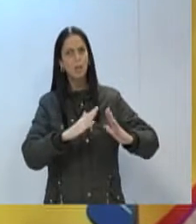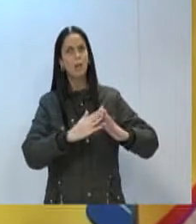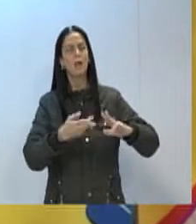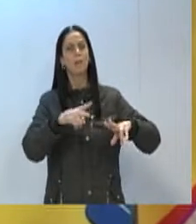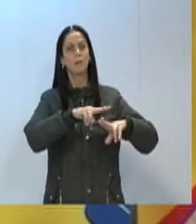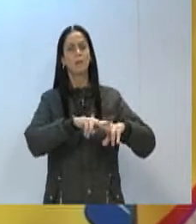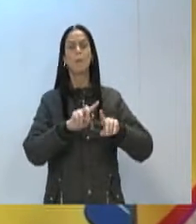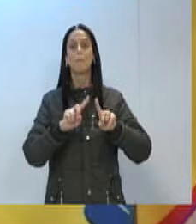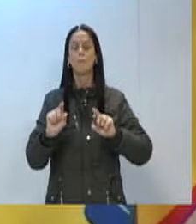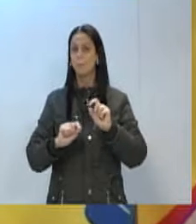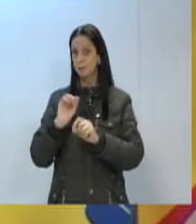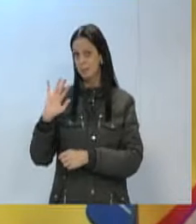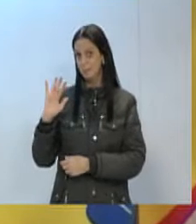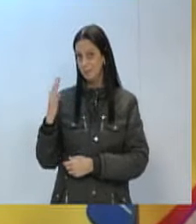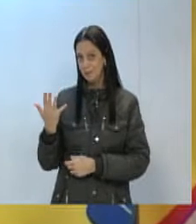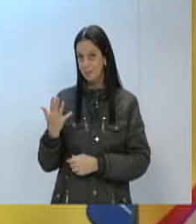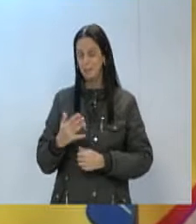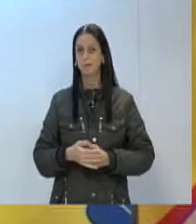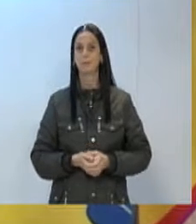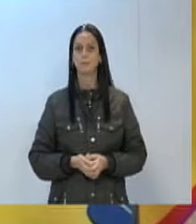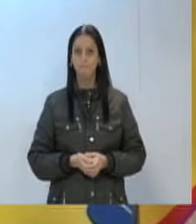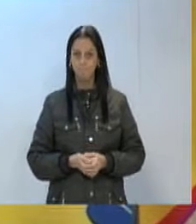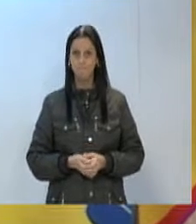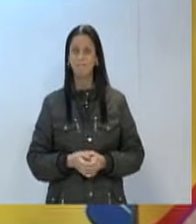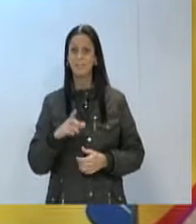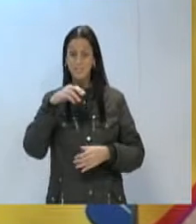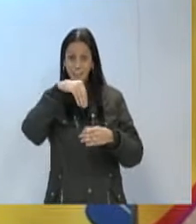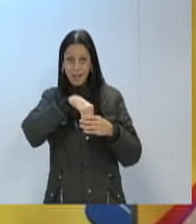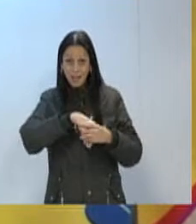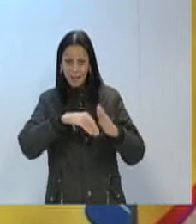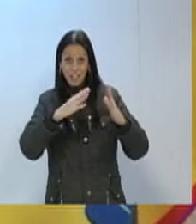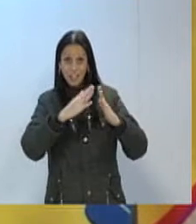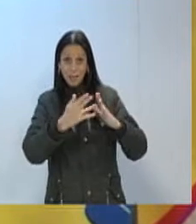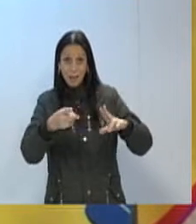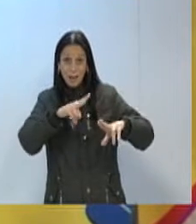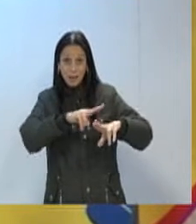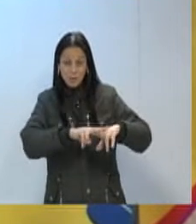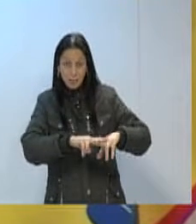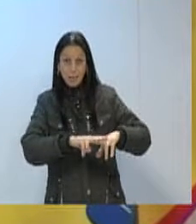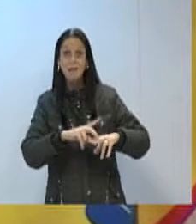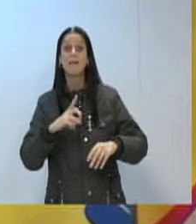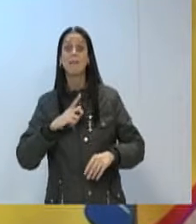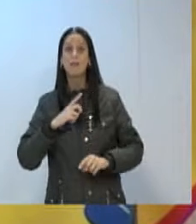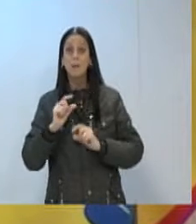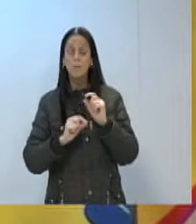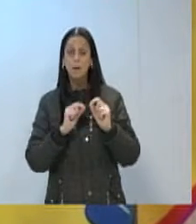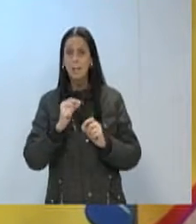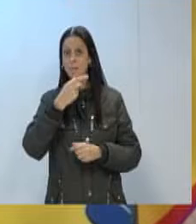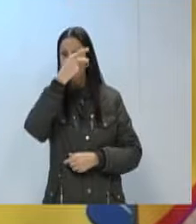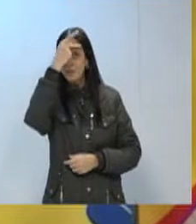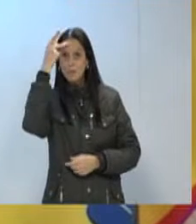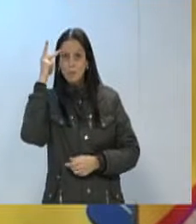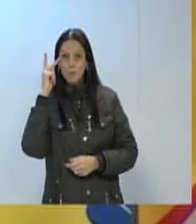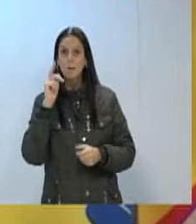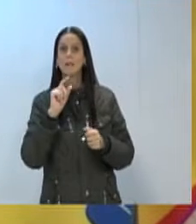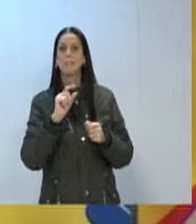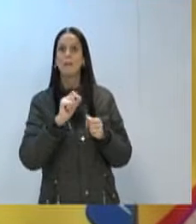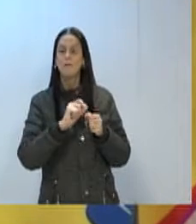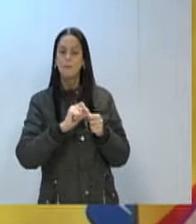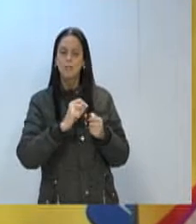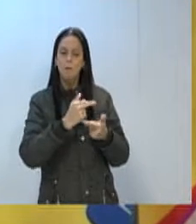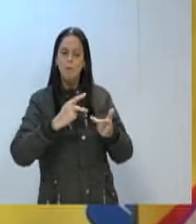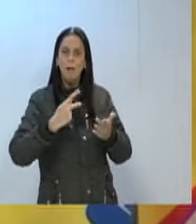acontecendo são situações de tortura o e de maus-tratos